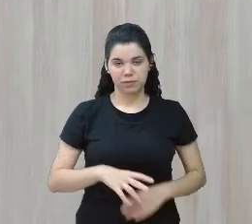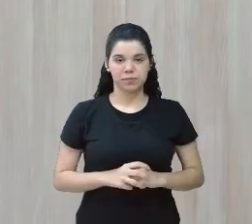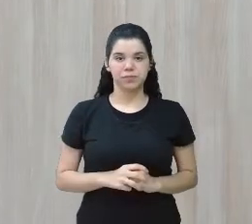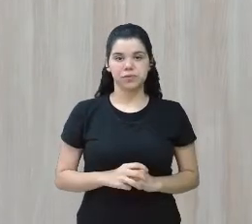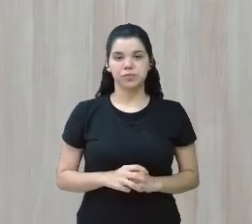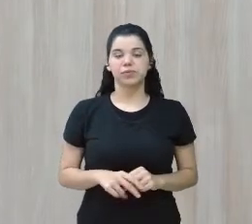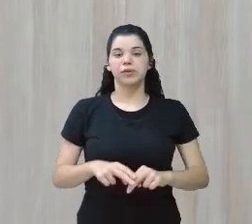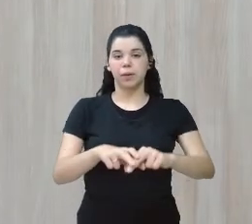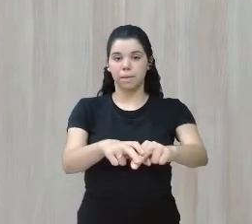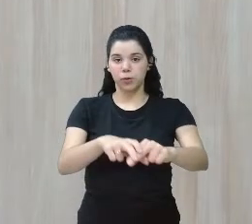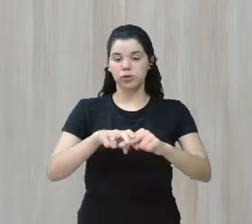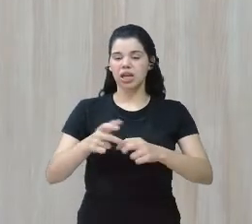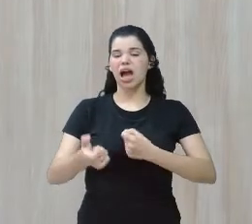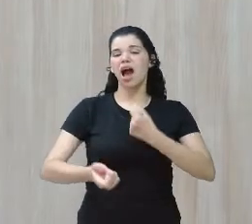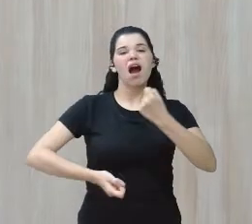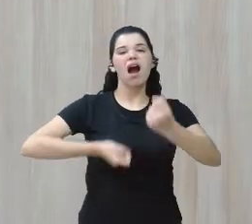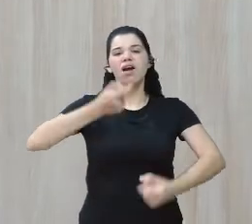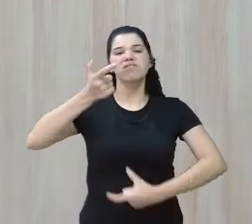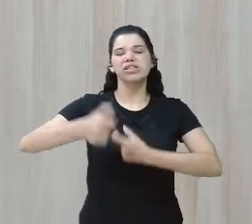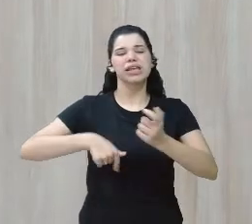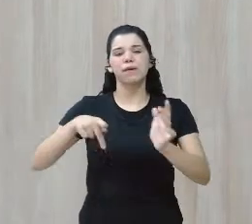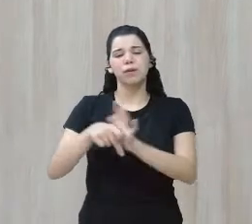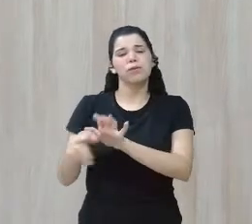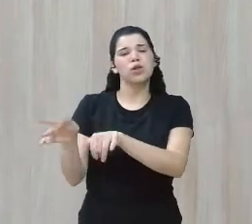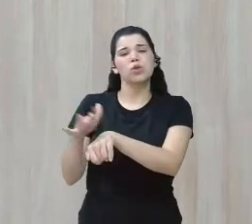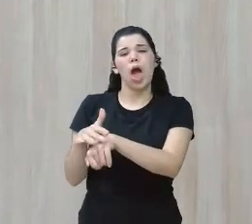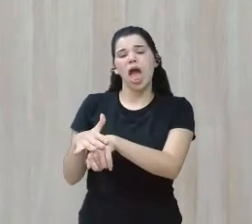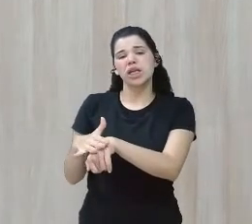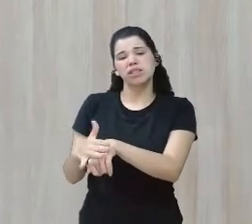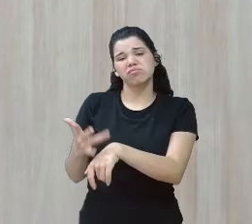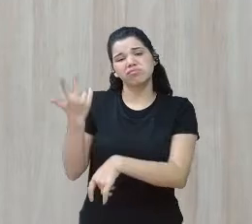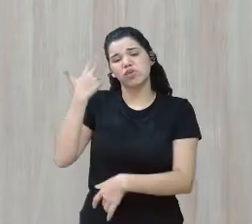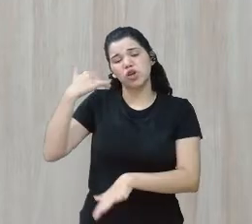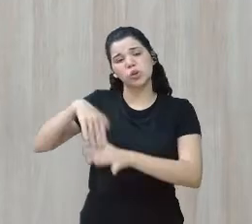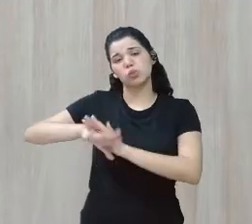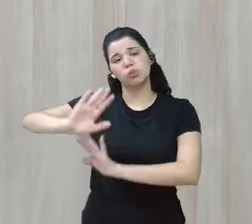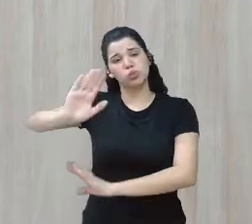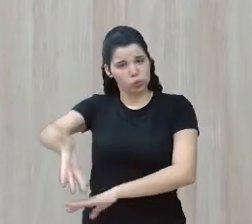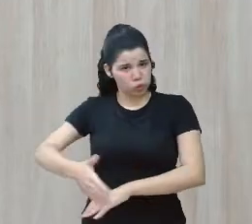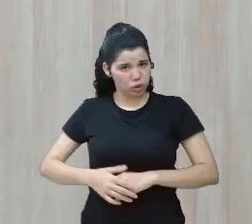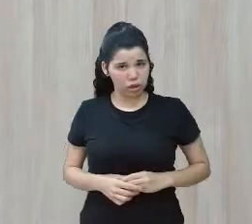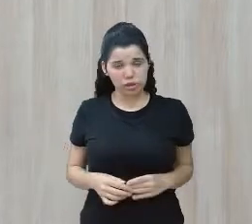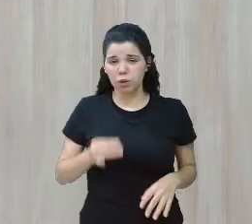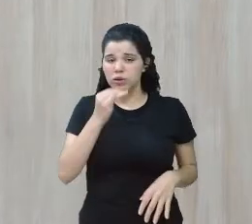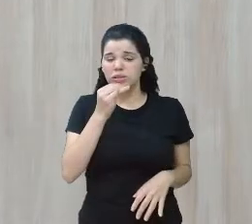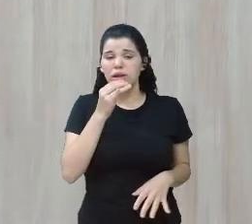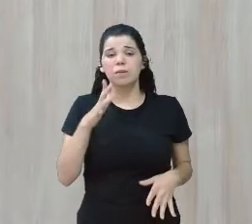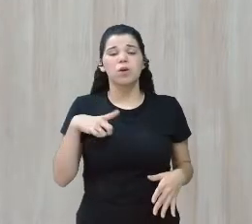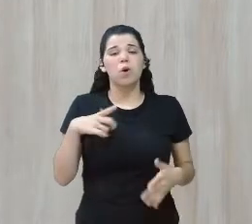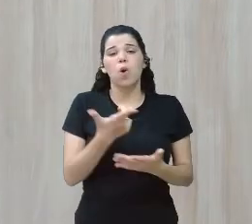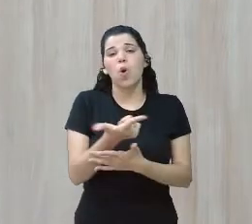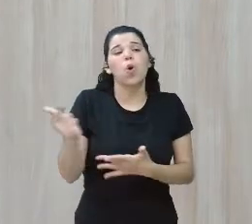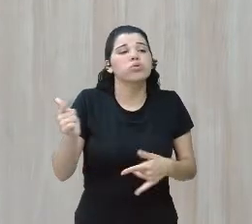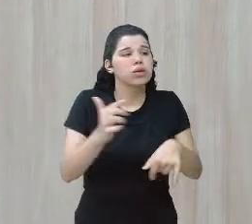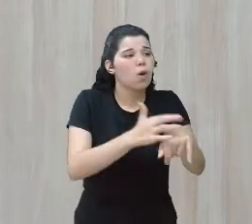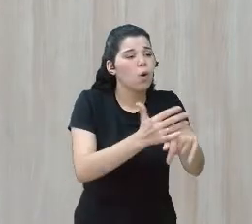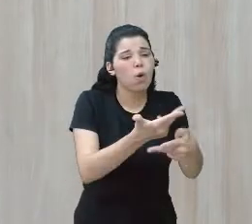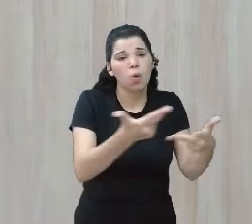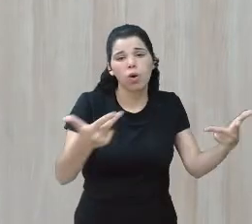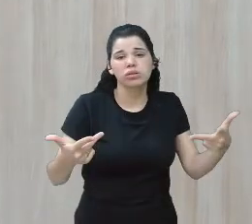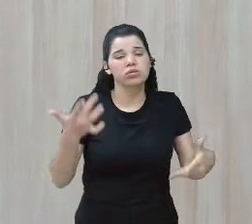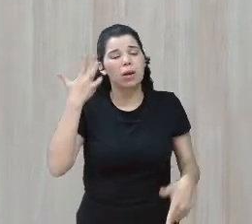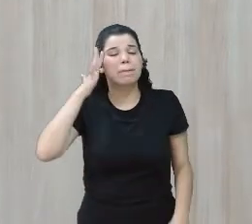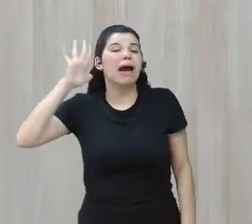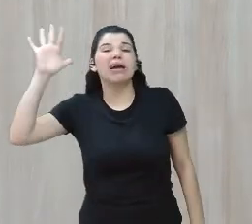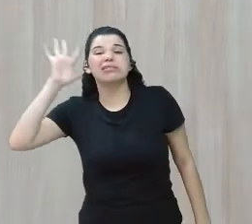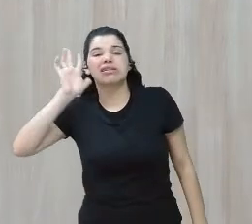HIV. Então, às vezes parece uma doença comum. Ou às vezes você tem uma infecção e não imagina que